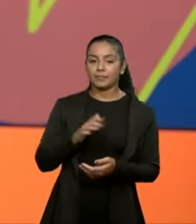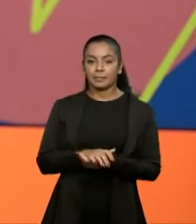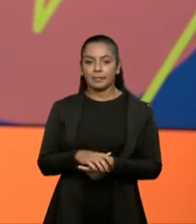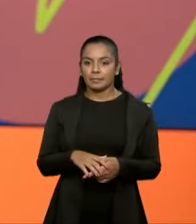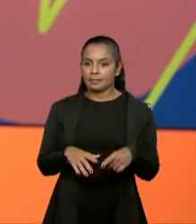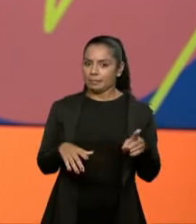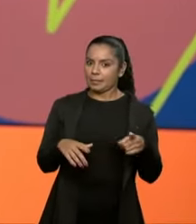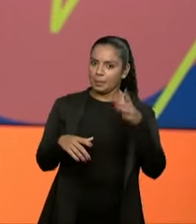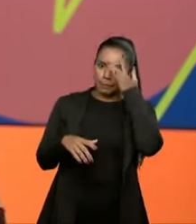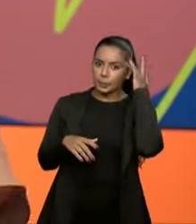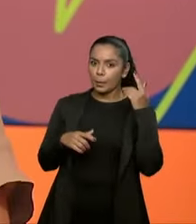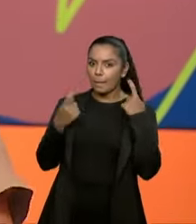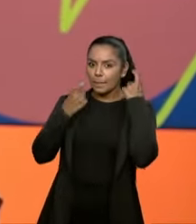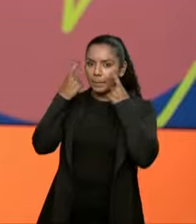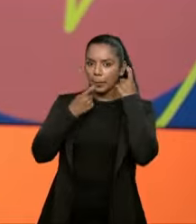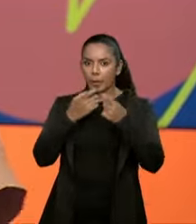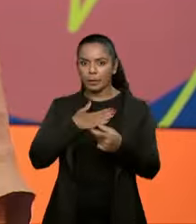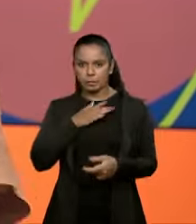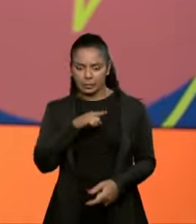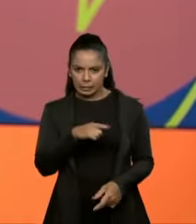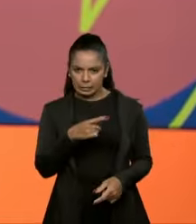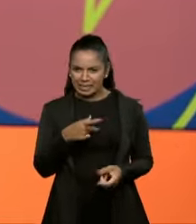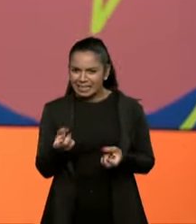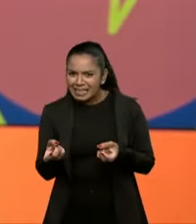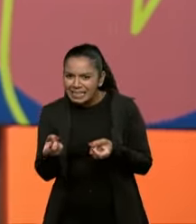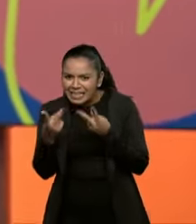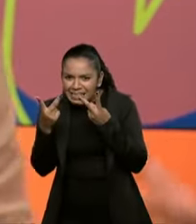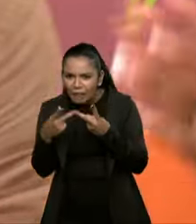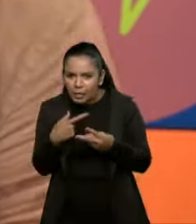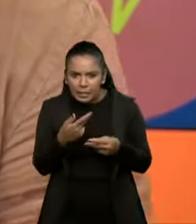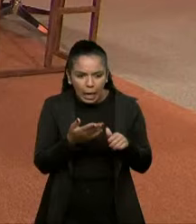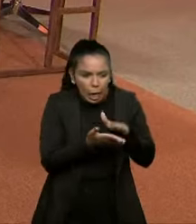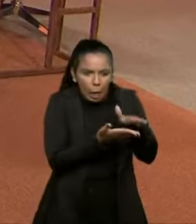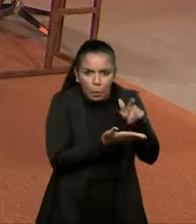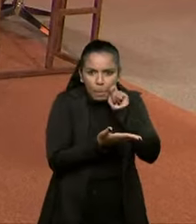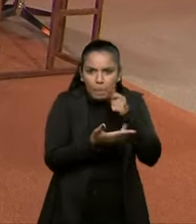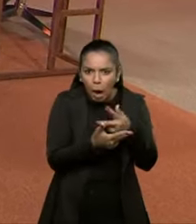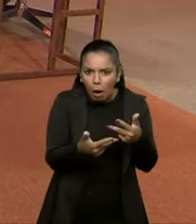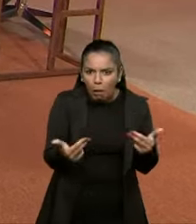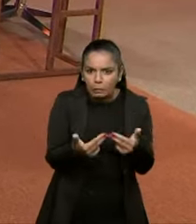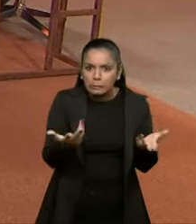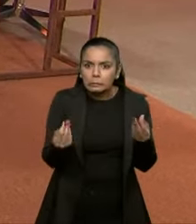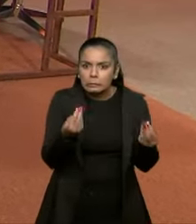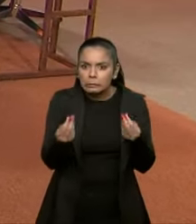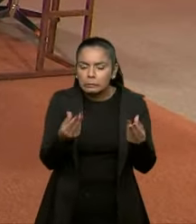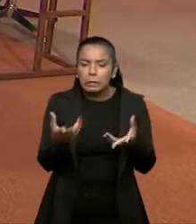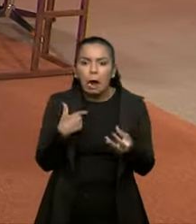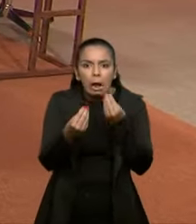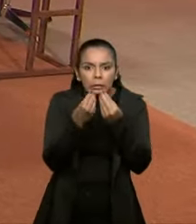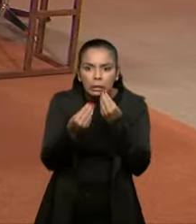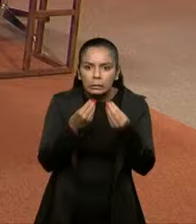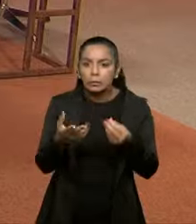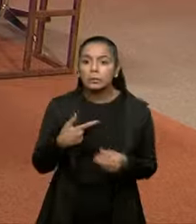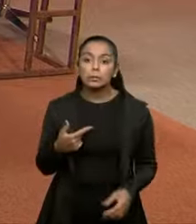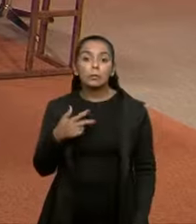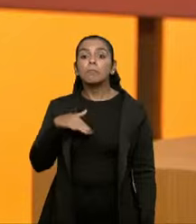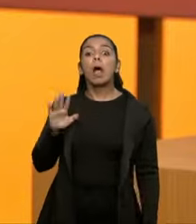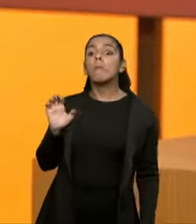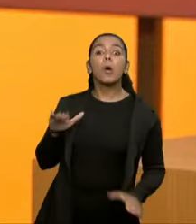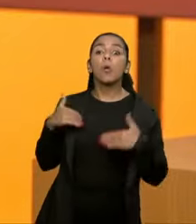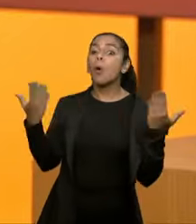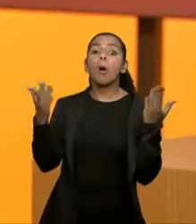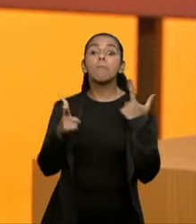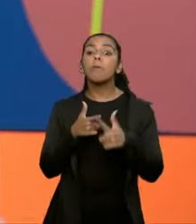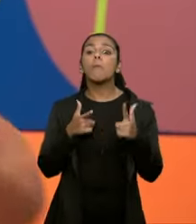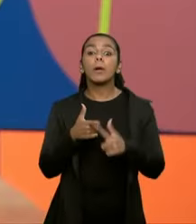tá preocupado comigo, achei a professora. O André tá vendendo sanduíches na escola. Qual o problema? Minha mãe falou. Sabe, já